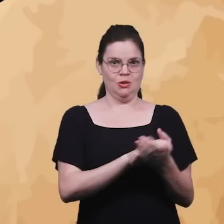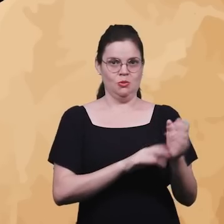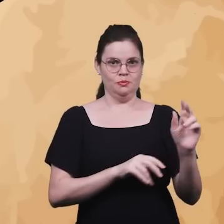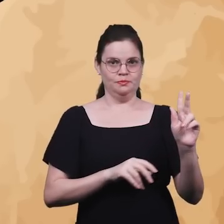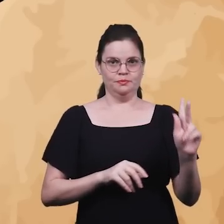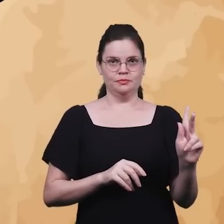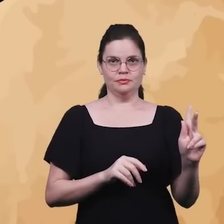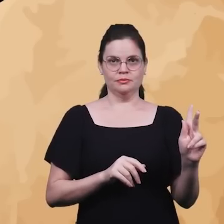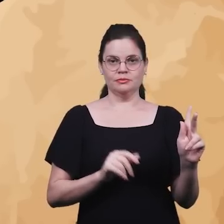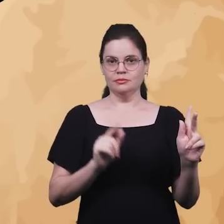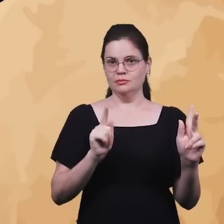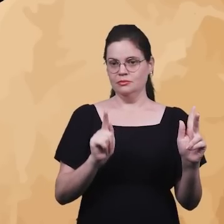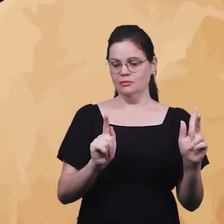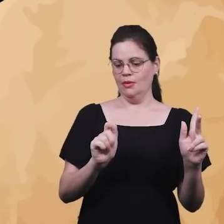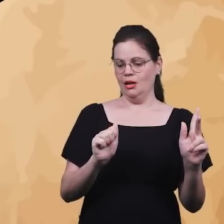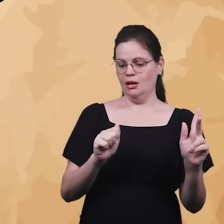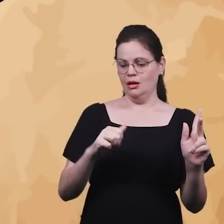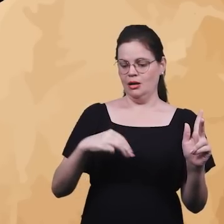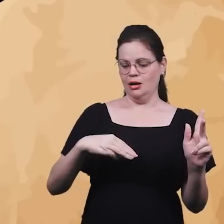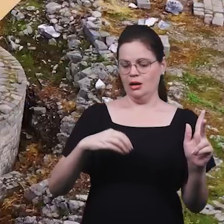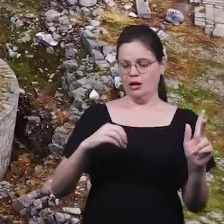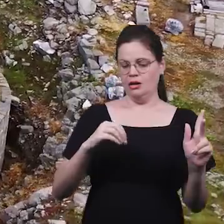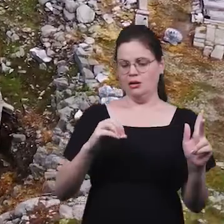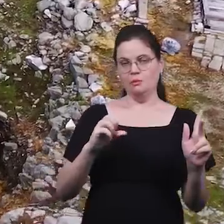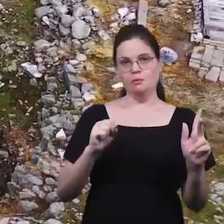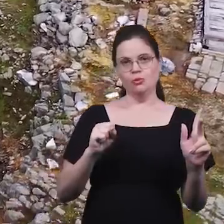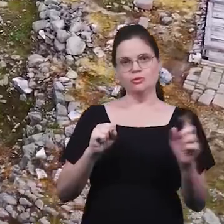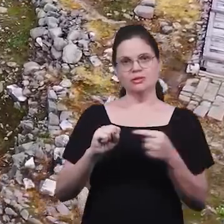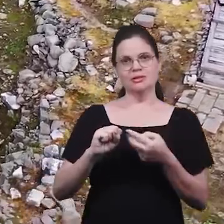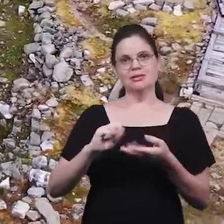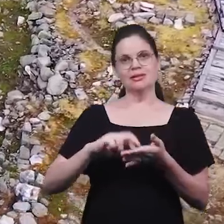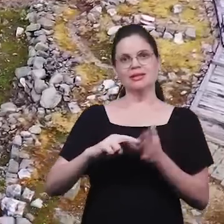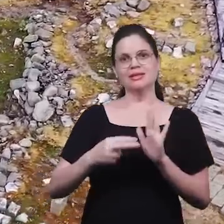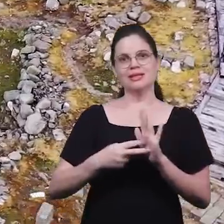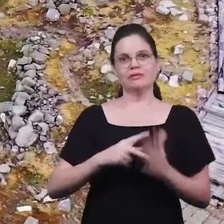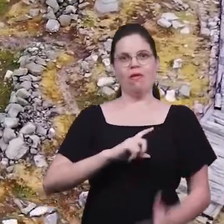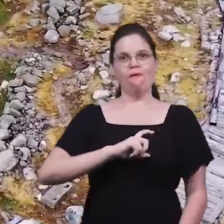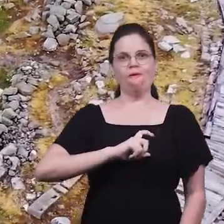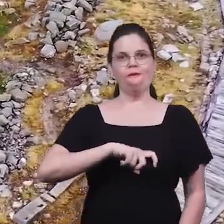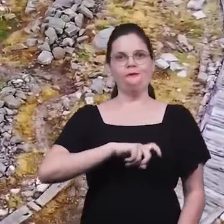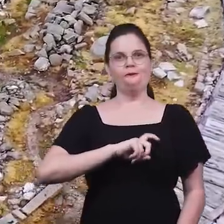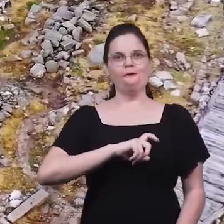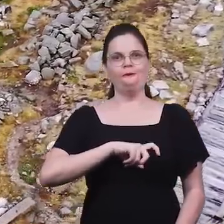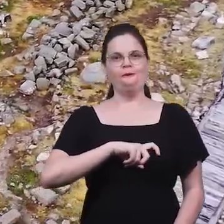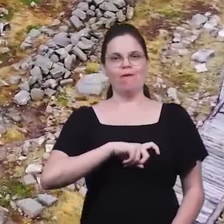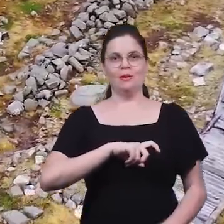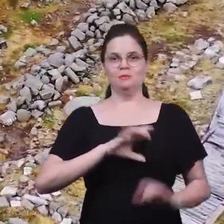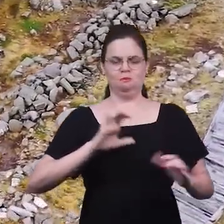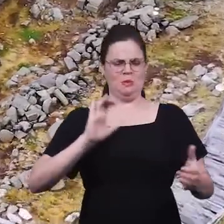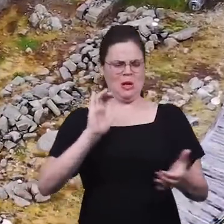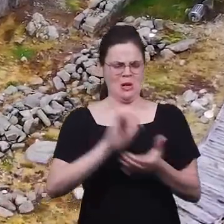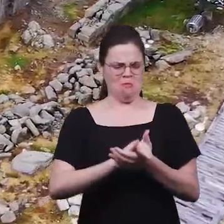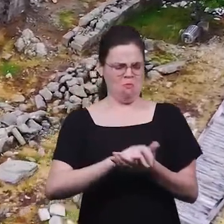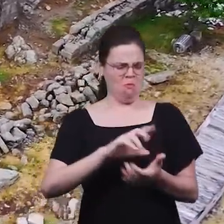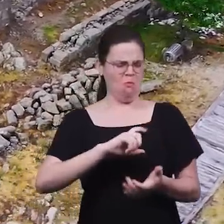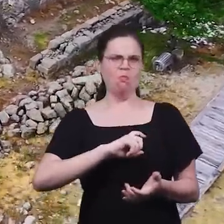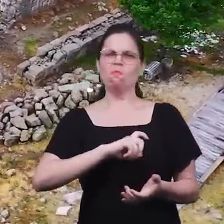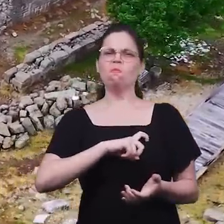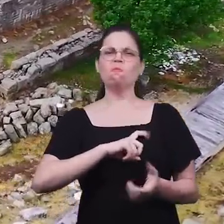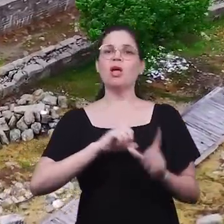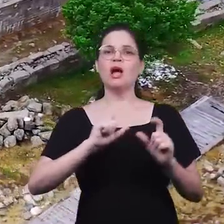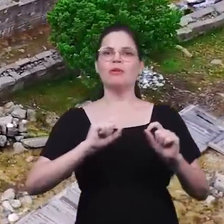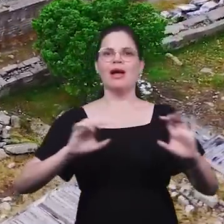casamento pervertido. Então, a partir de Pérgamo, o que aconteceu